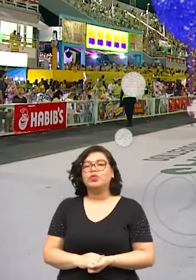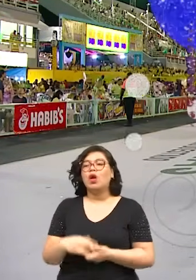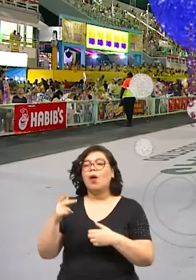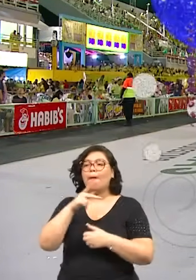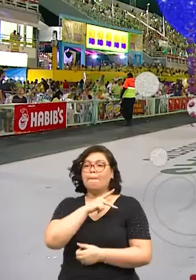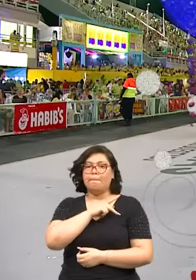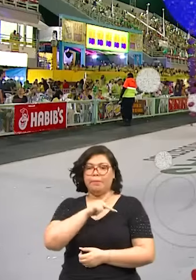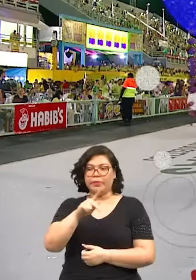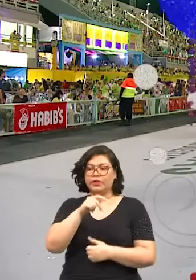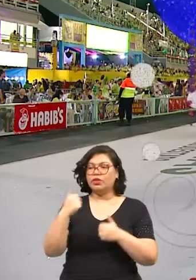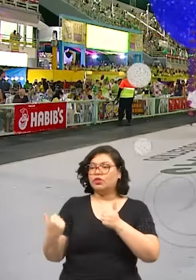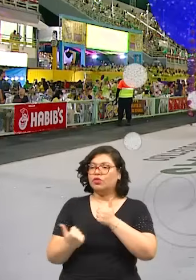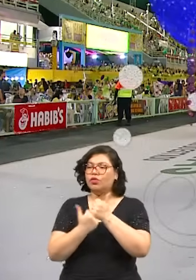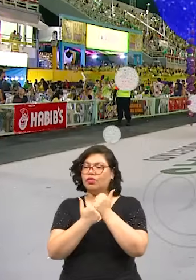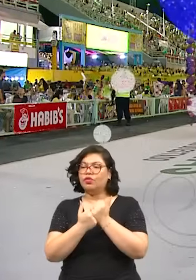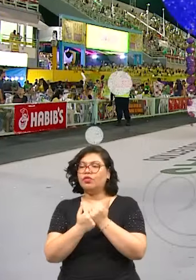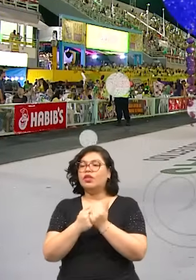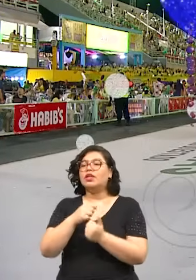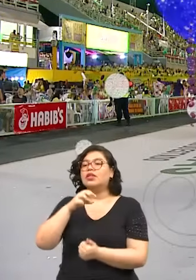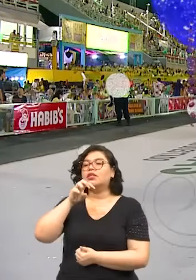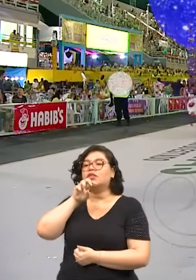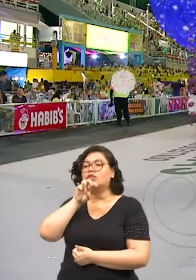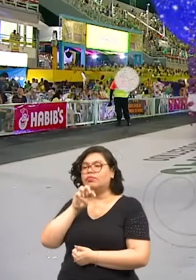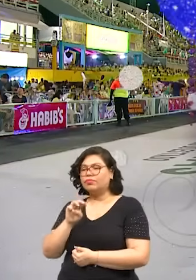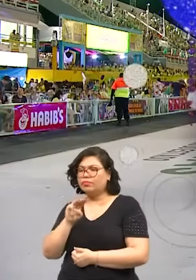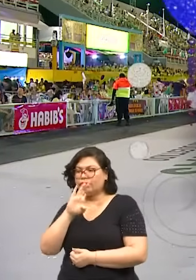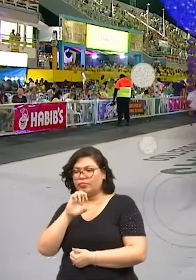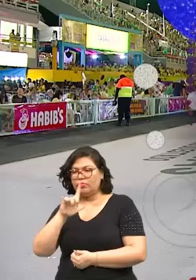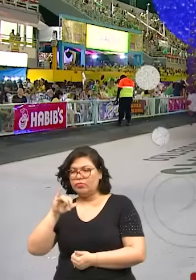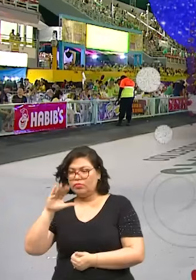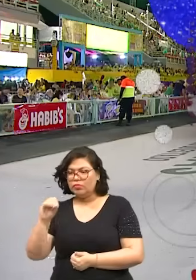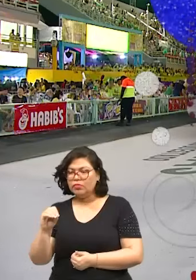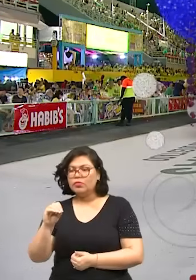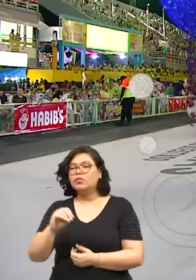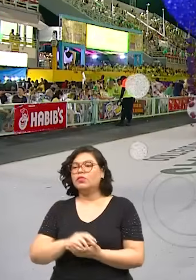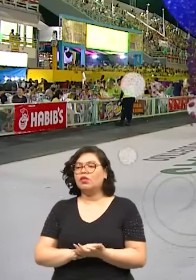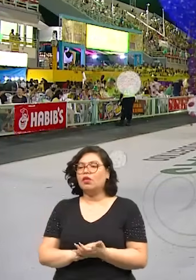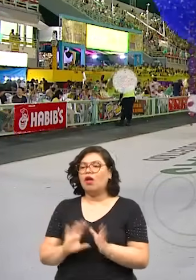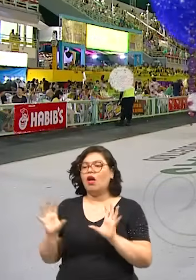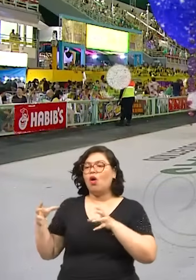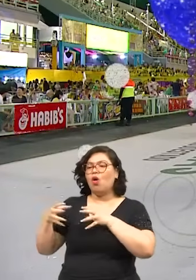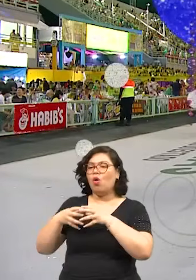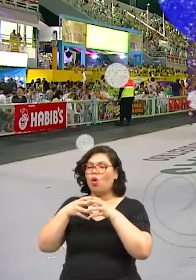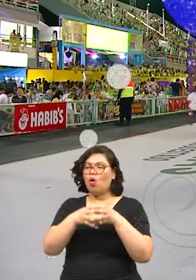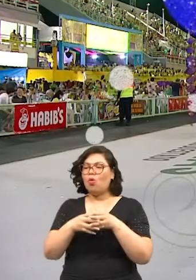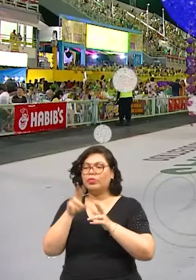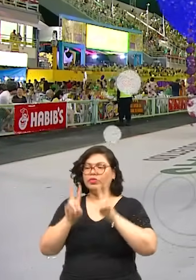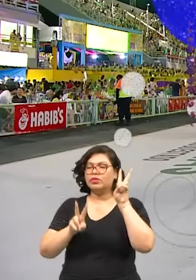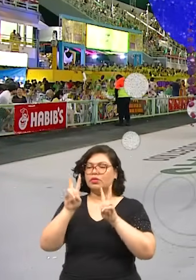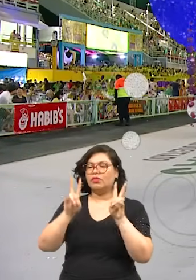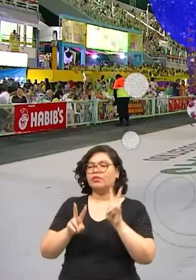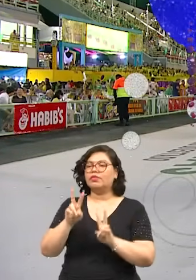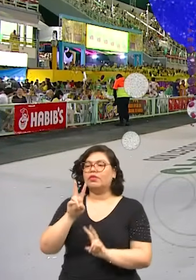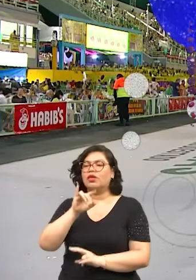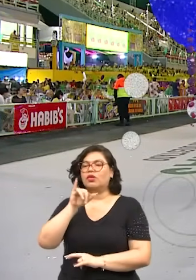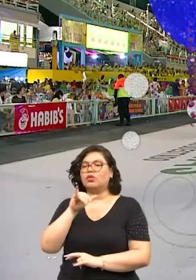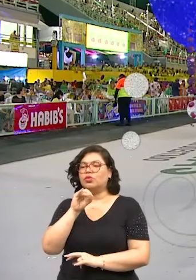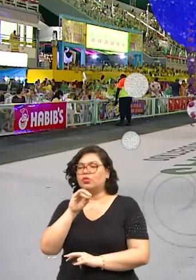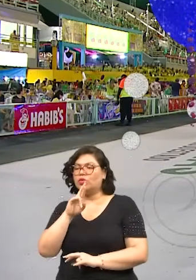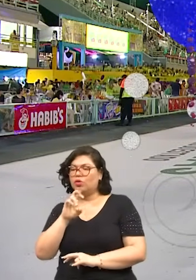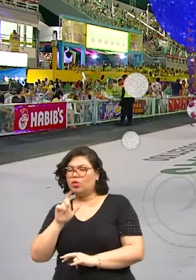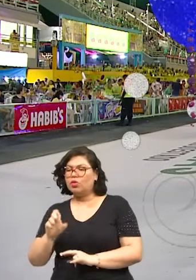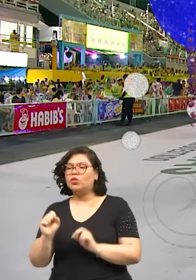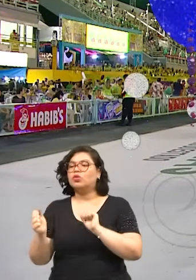vice-presidente é Wilson Benayon e Hélio Rezende. Comissão de Carnaval, Jorge Ricardo Castro, Roberto Araújo, Elisa Sena e